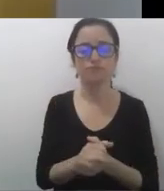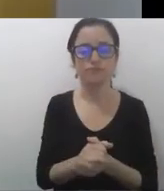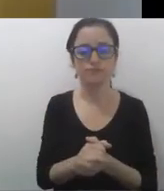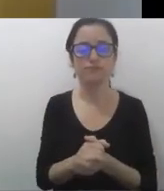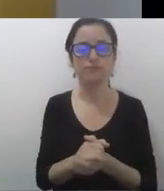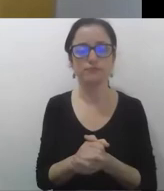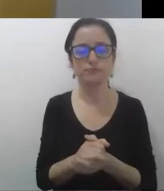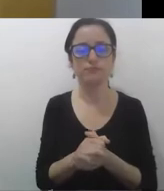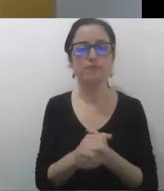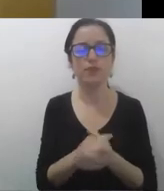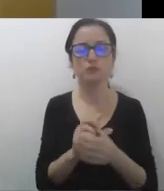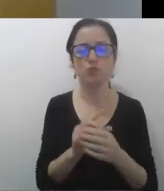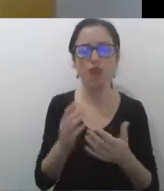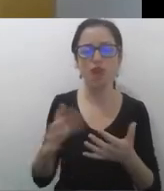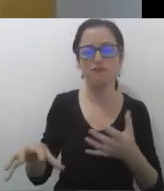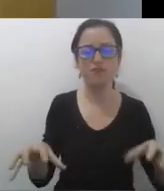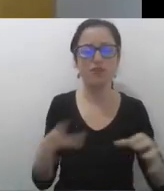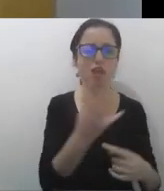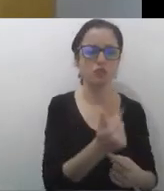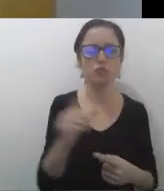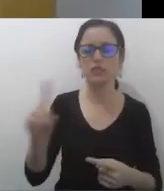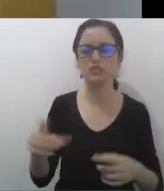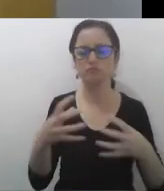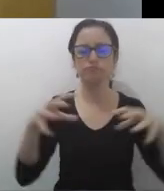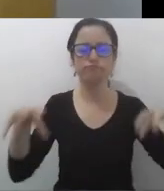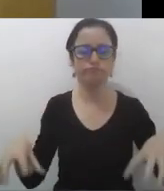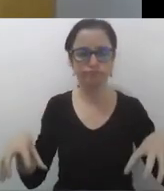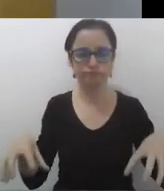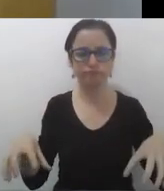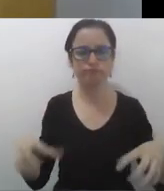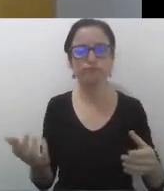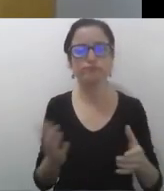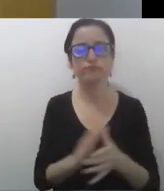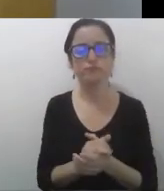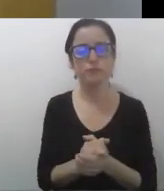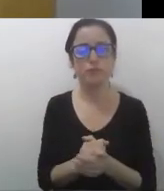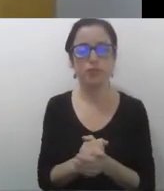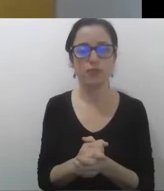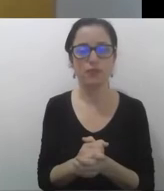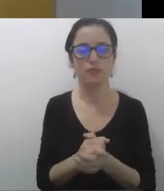dá esse entrelaçamento e o afastamento entre arte e design, né?